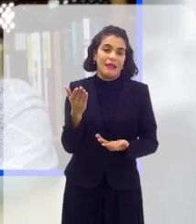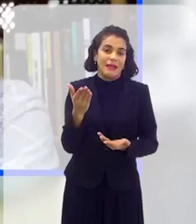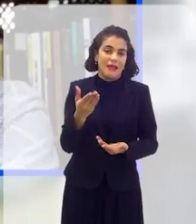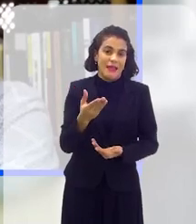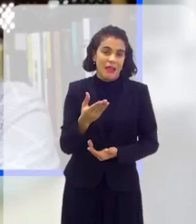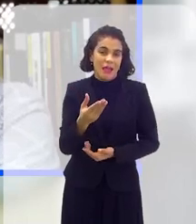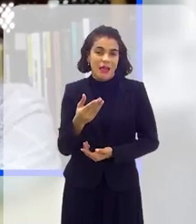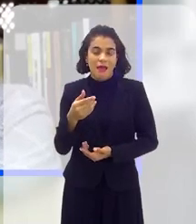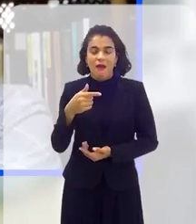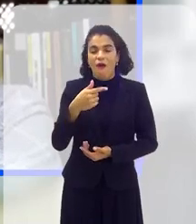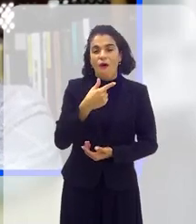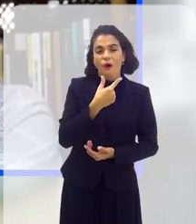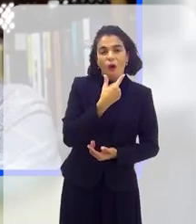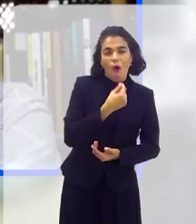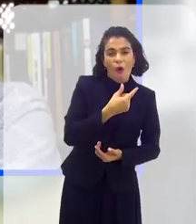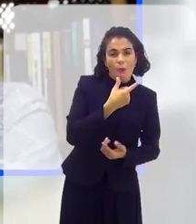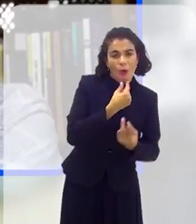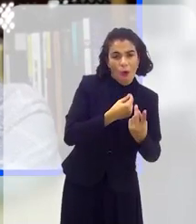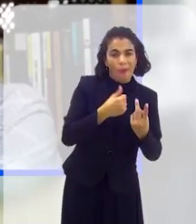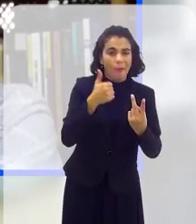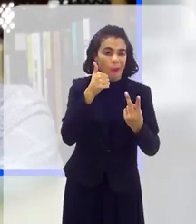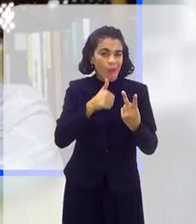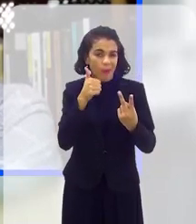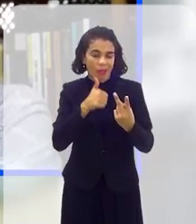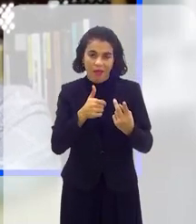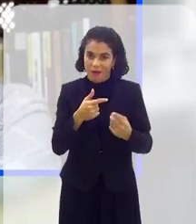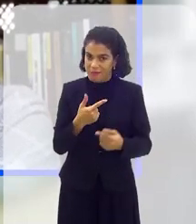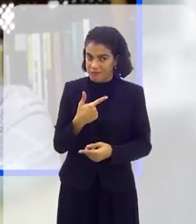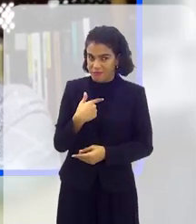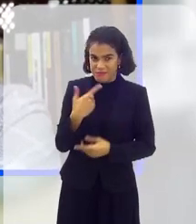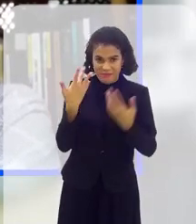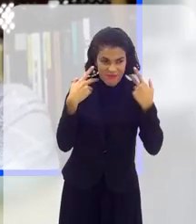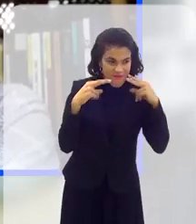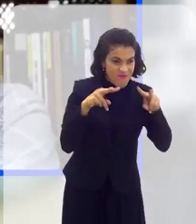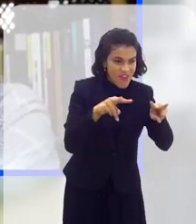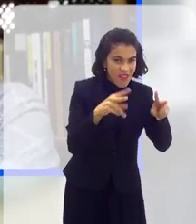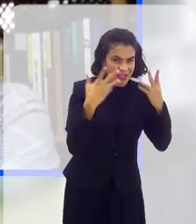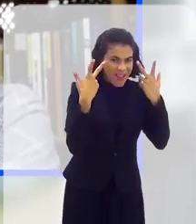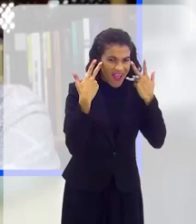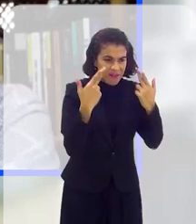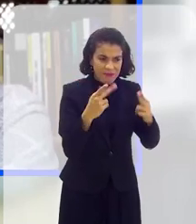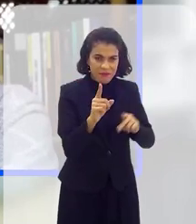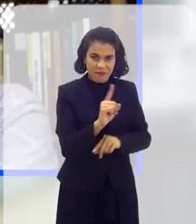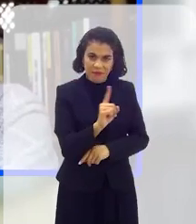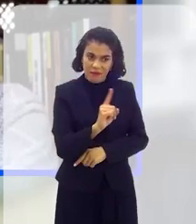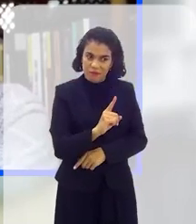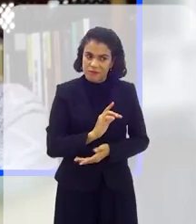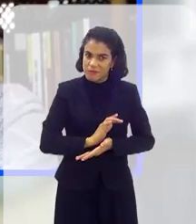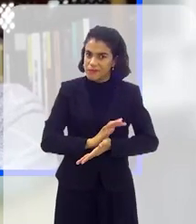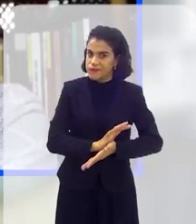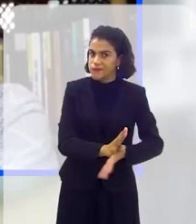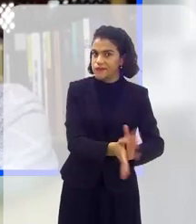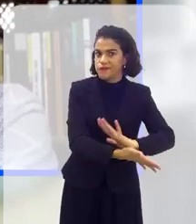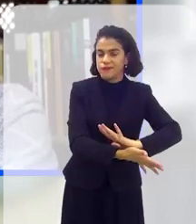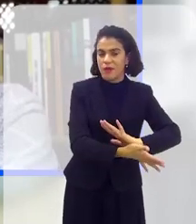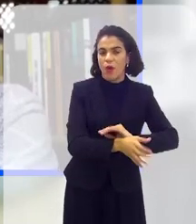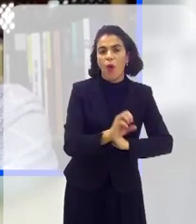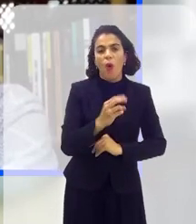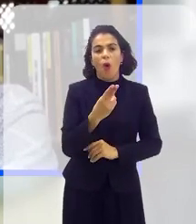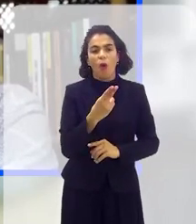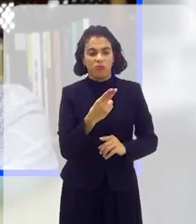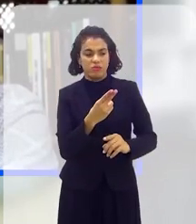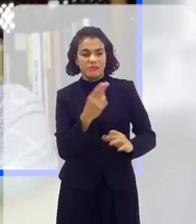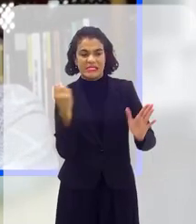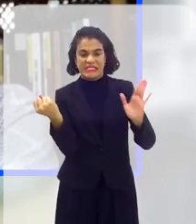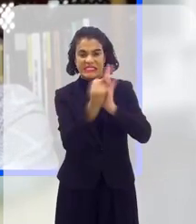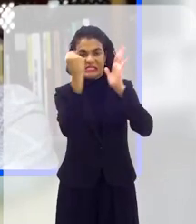essa a homossexualidade não era vista nem um pouco com naturalidade, né? Era visto muito preconceito, quando não era visto de uma